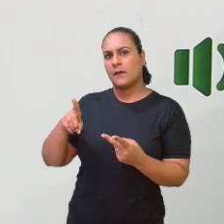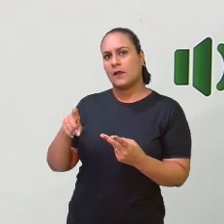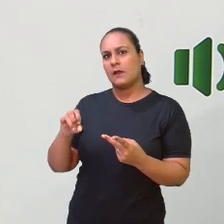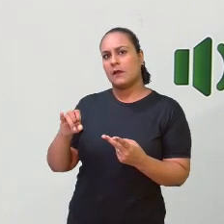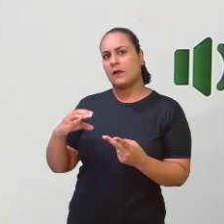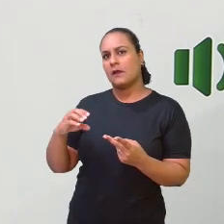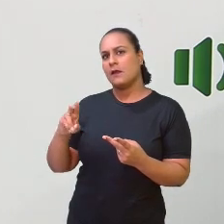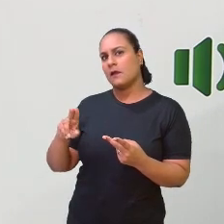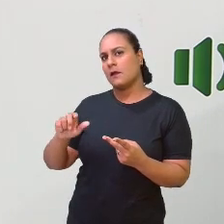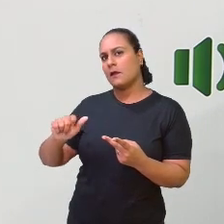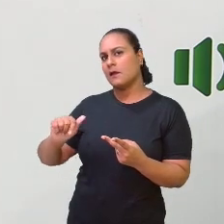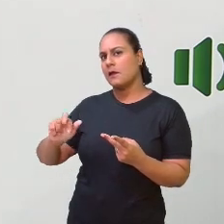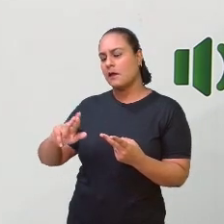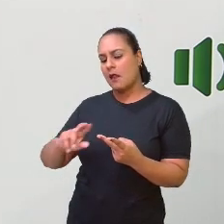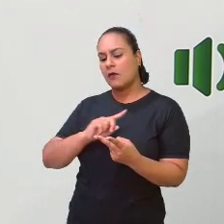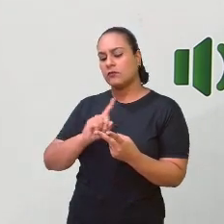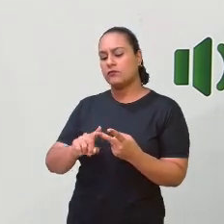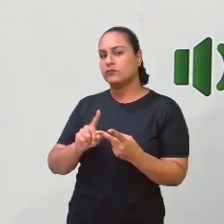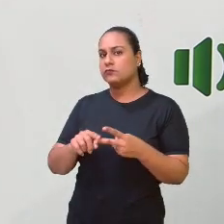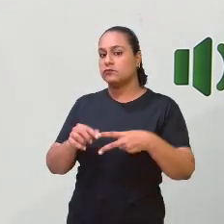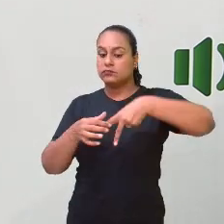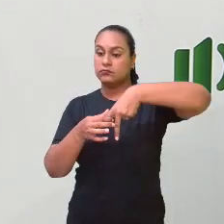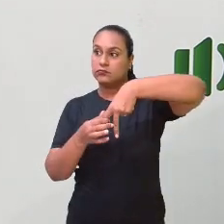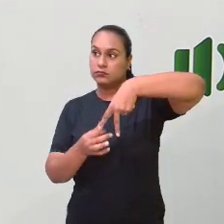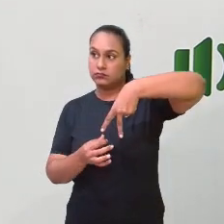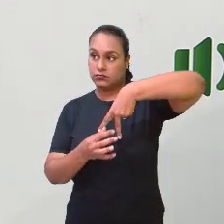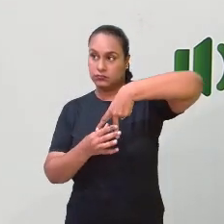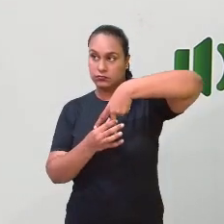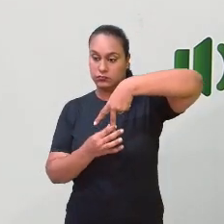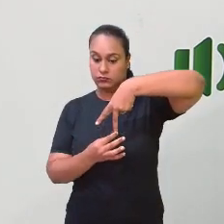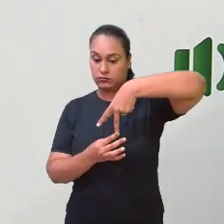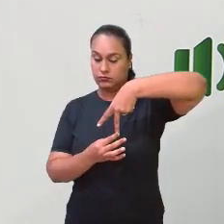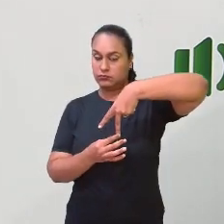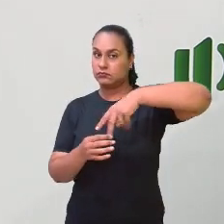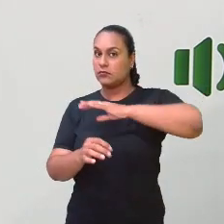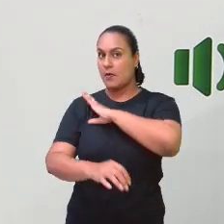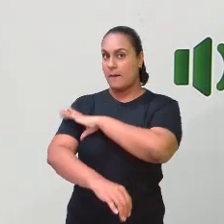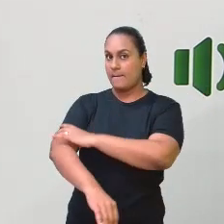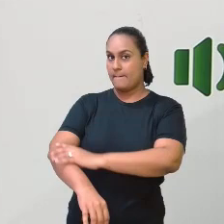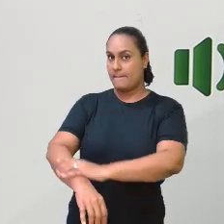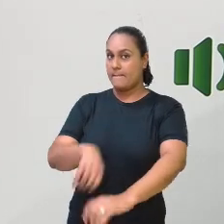esqueleto apendicular. Tem a ver com os meus membros